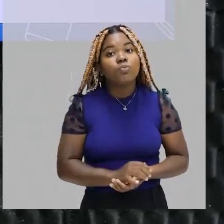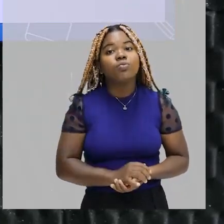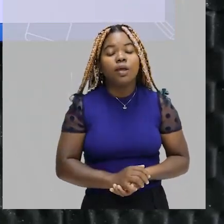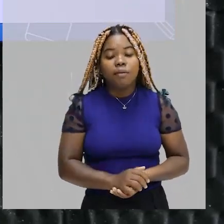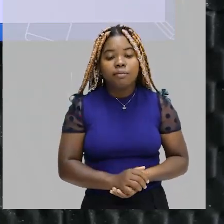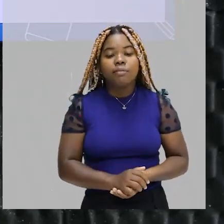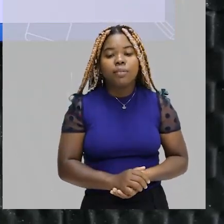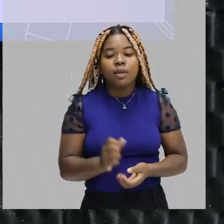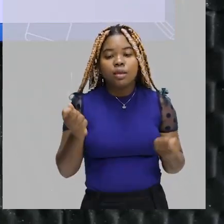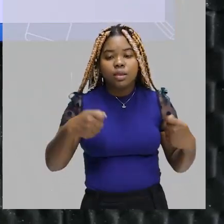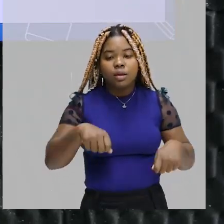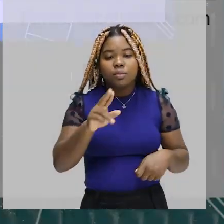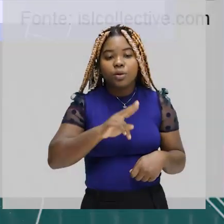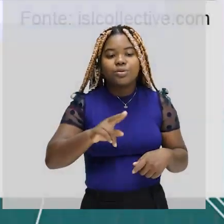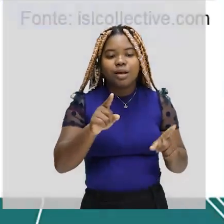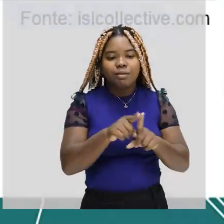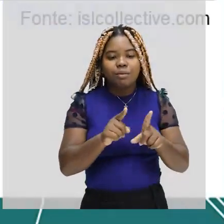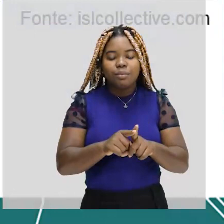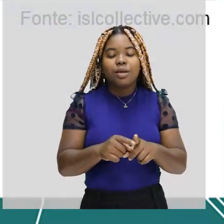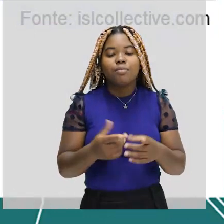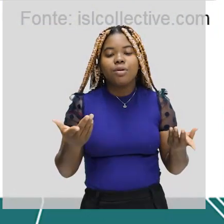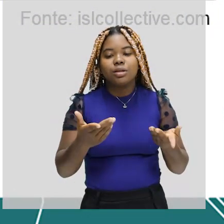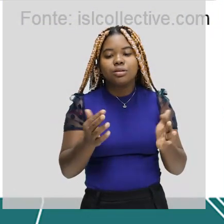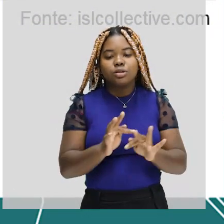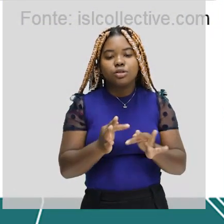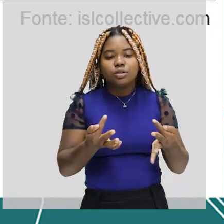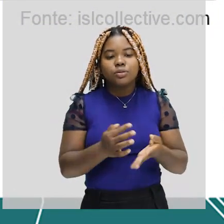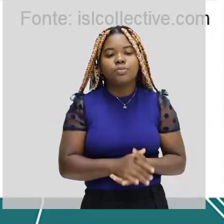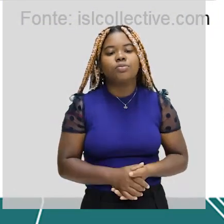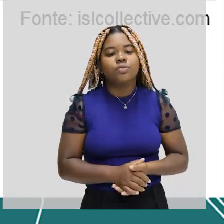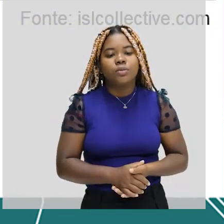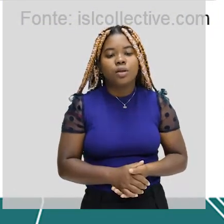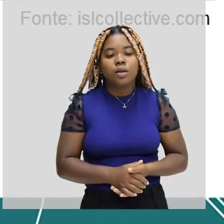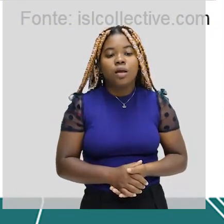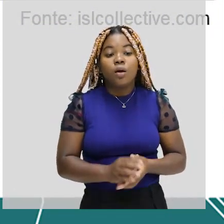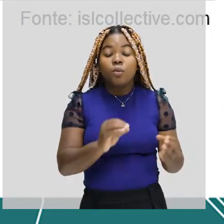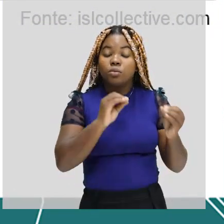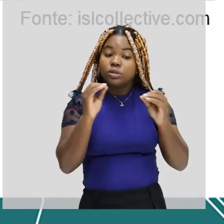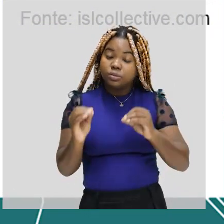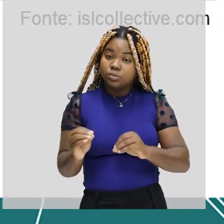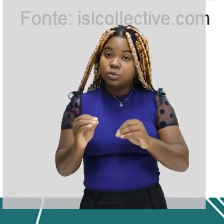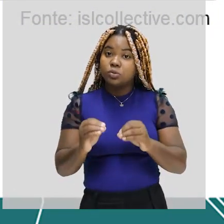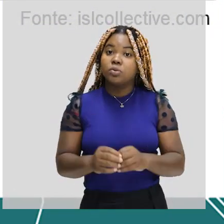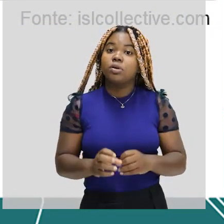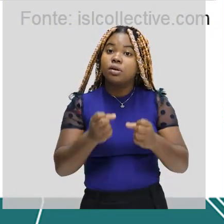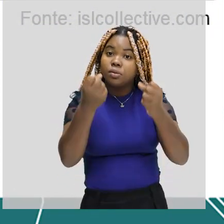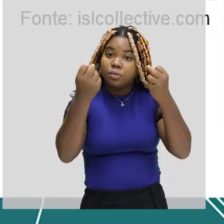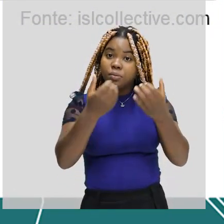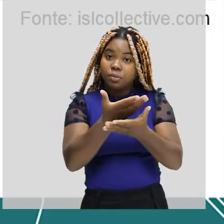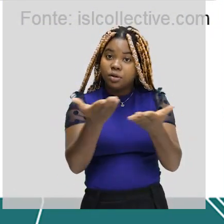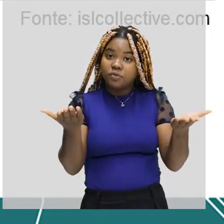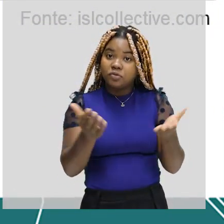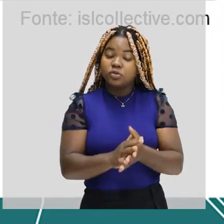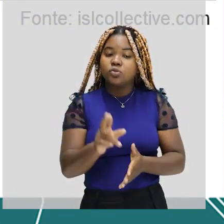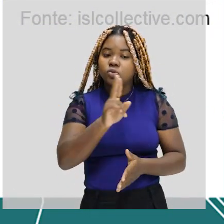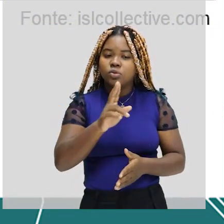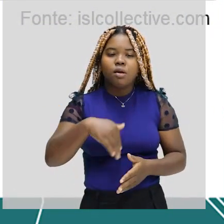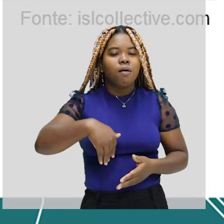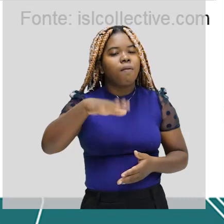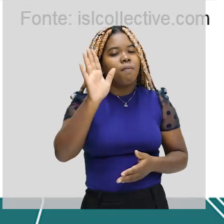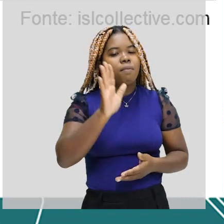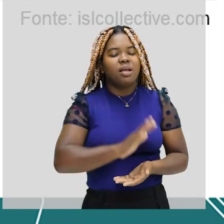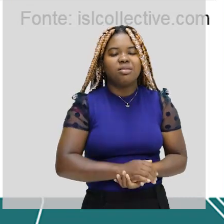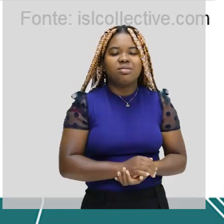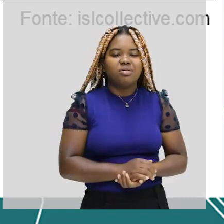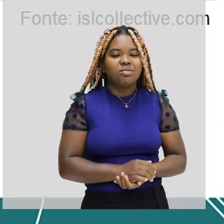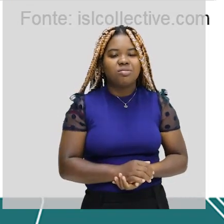pode usar o presente para isso, tá? Como eu mencionei, Um dos usos mais frequentes, mais utilizados